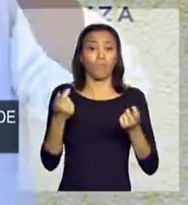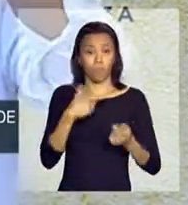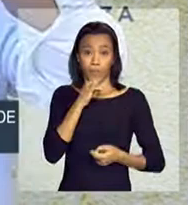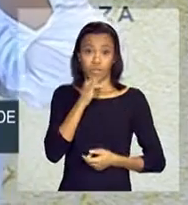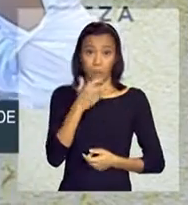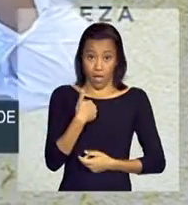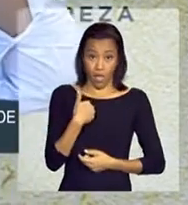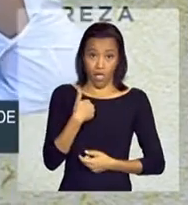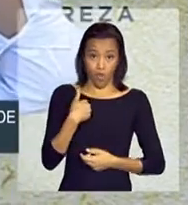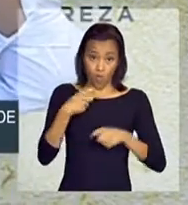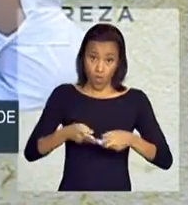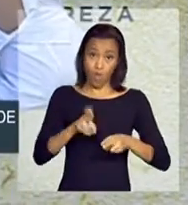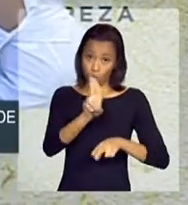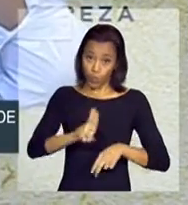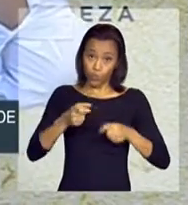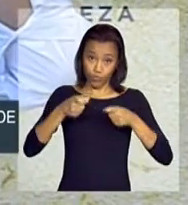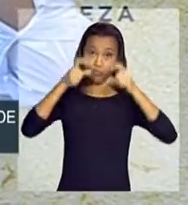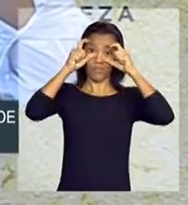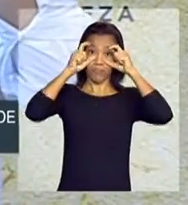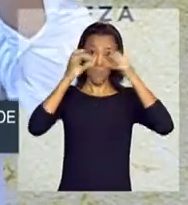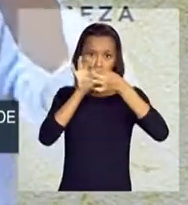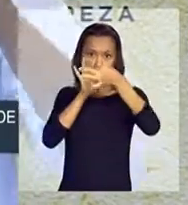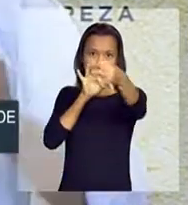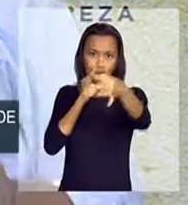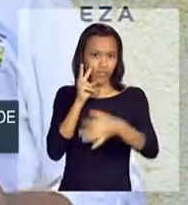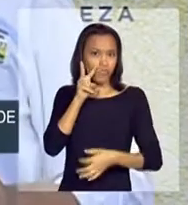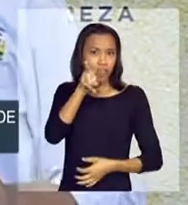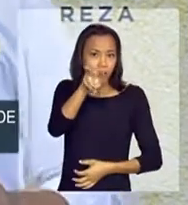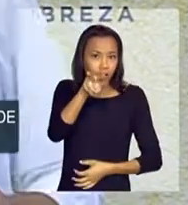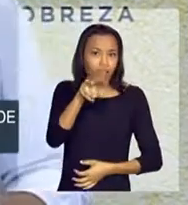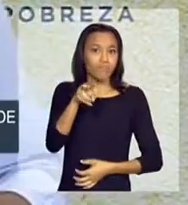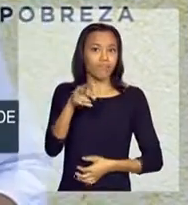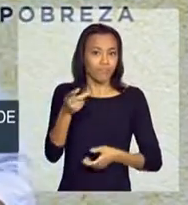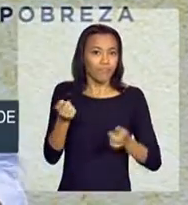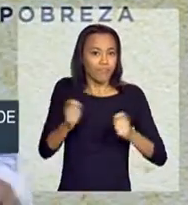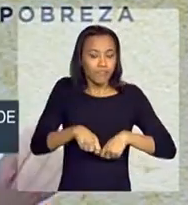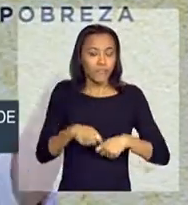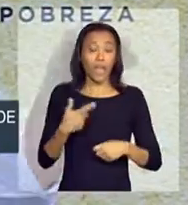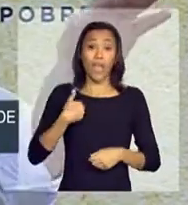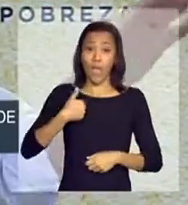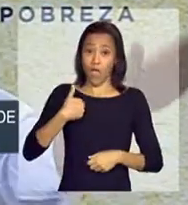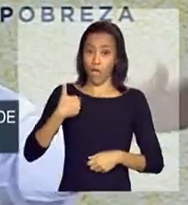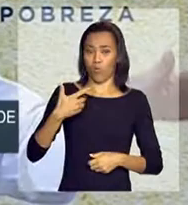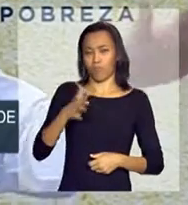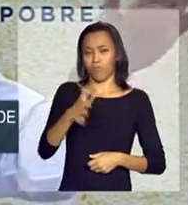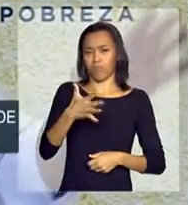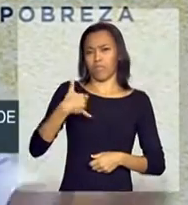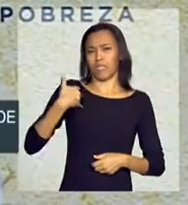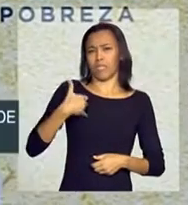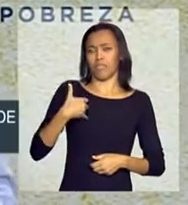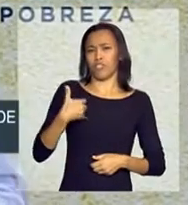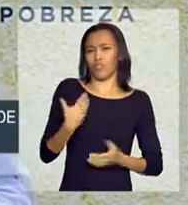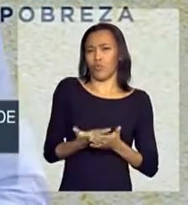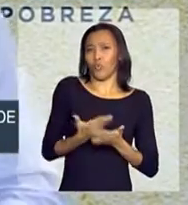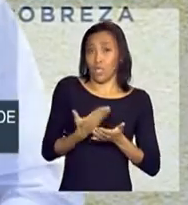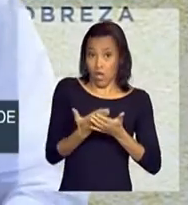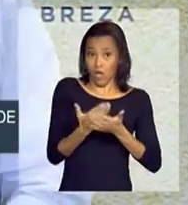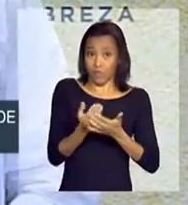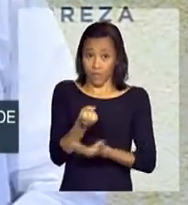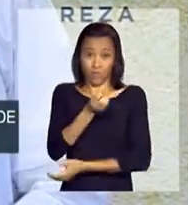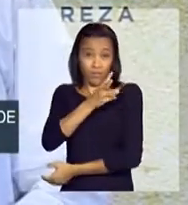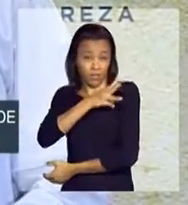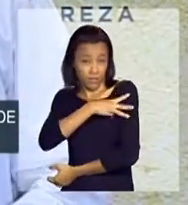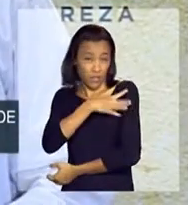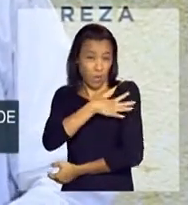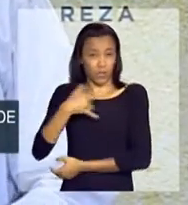que precisou eu uso esse óculos aqui até olhar de longe Tá certo eu quando tinha lá tava na terceira na quarta série